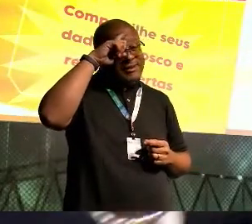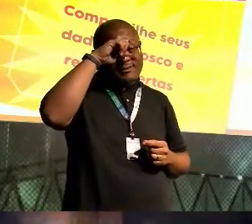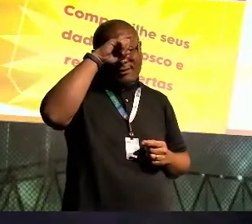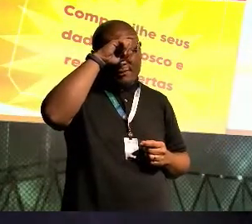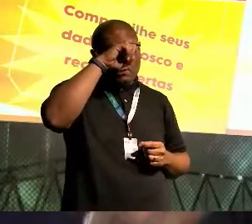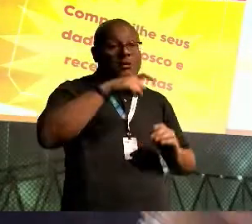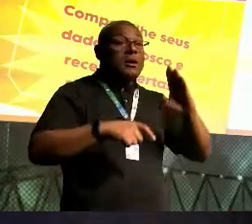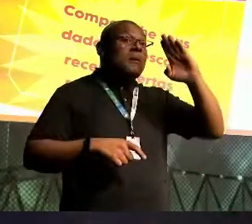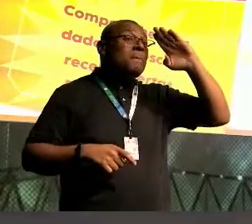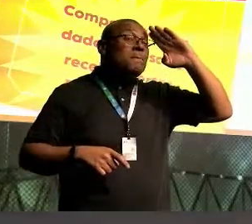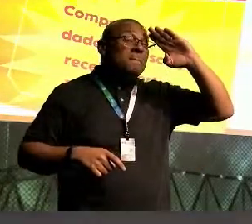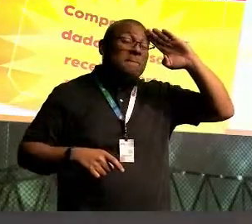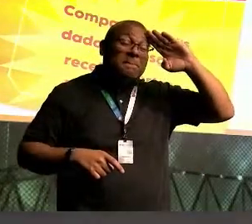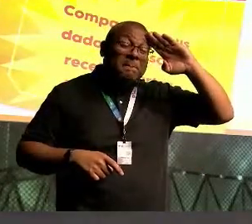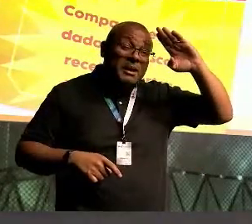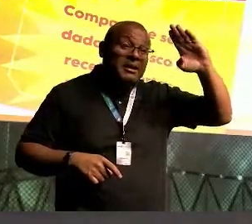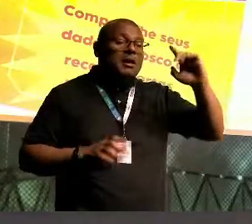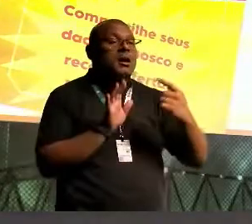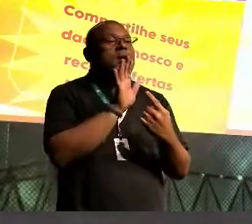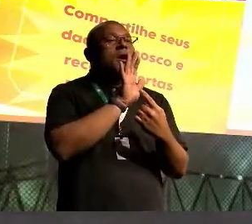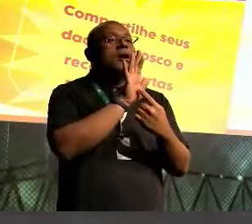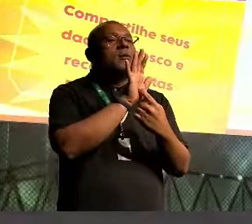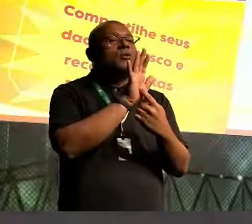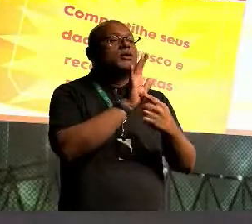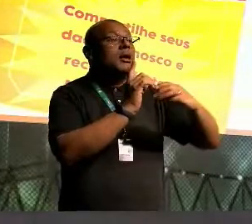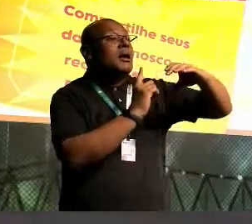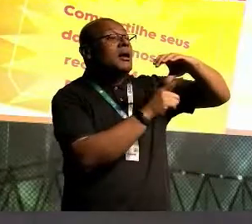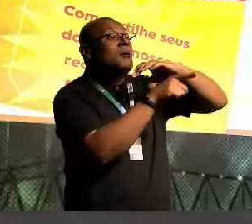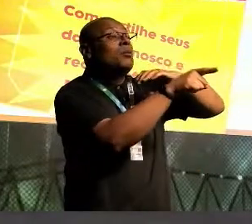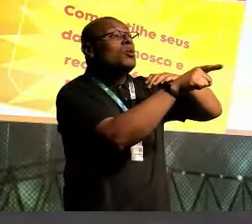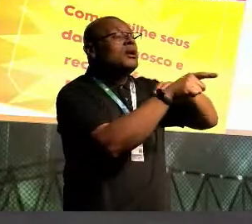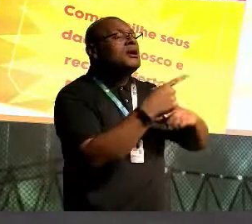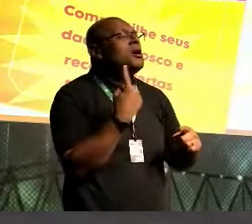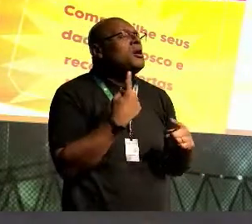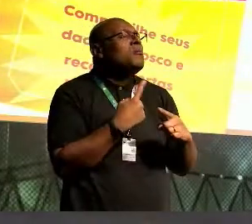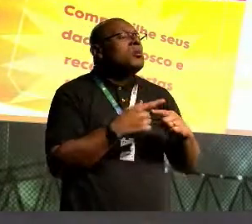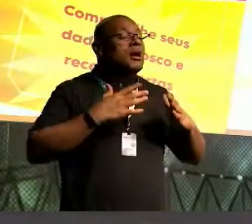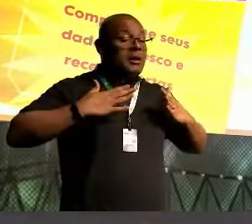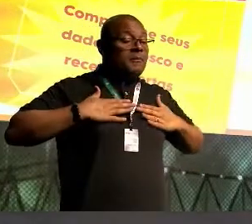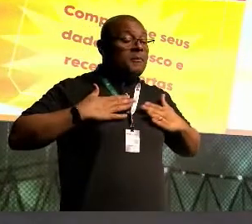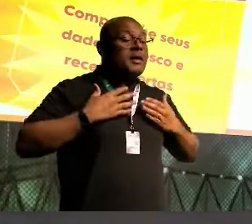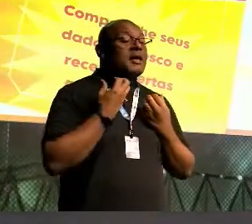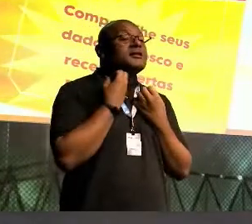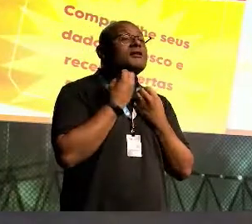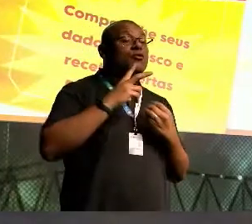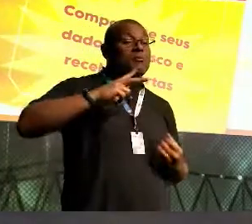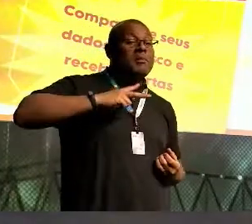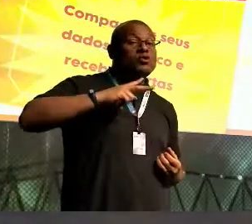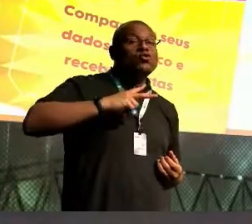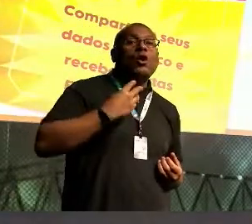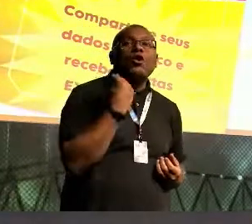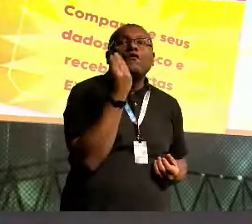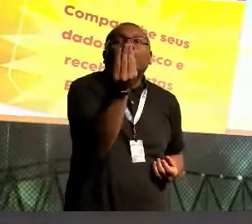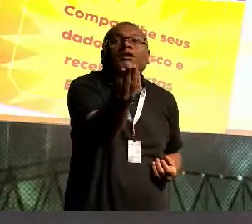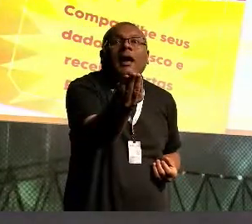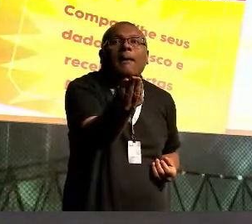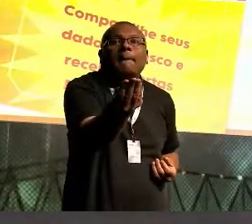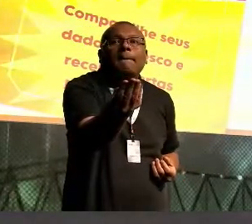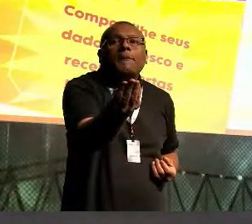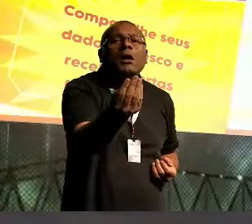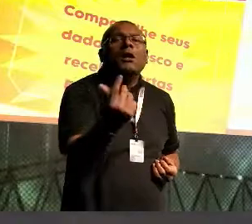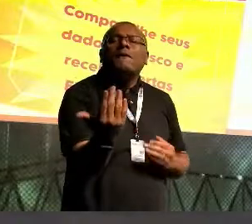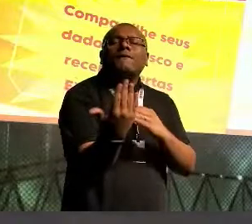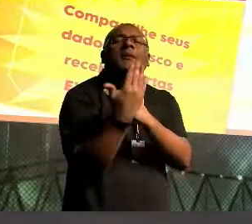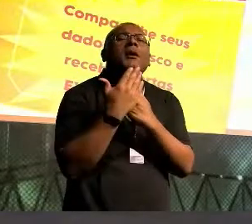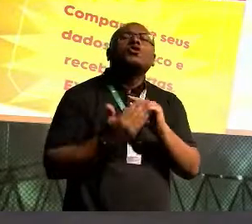que o principal realmente é mostrar a vantagem para o usuário. Por que eu vou compartilhar meus dados? Qual que é o benefício? O que eu vou estar